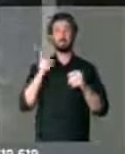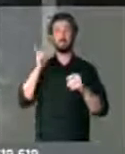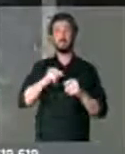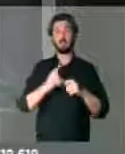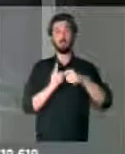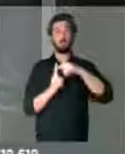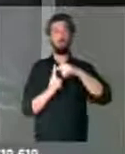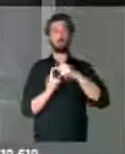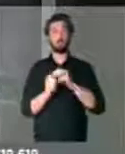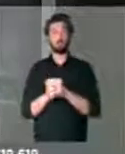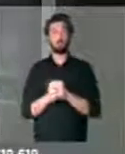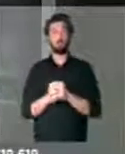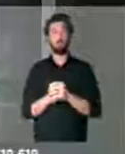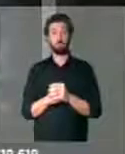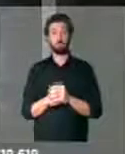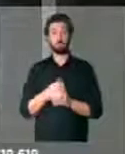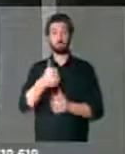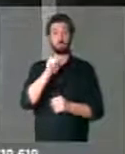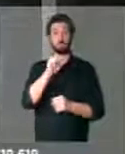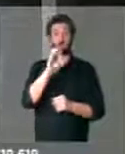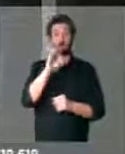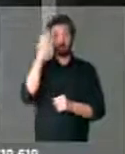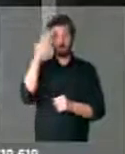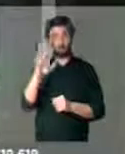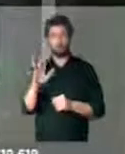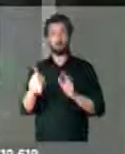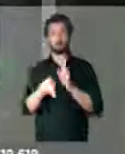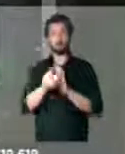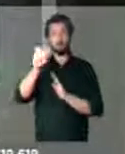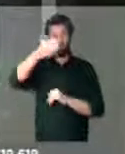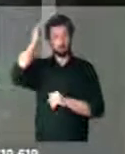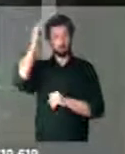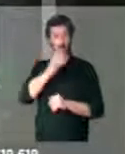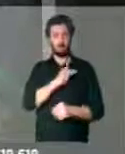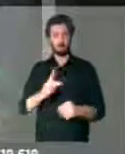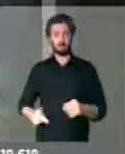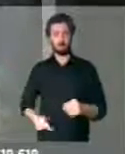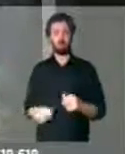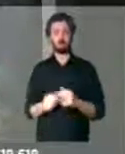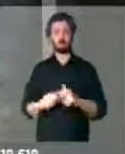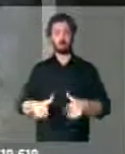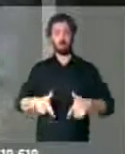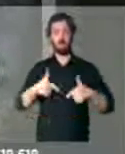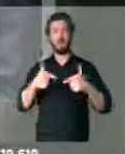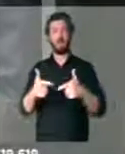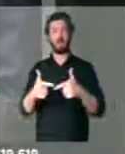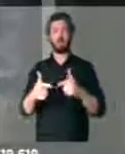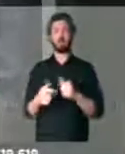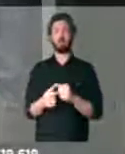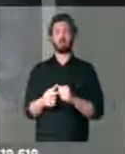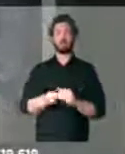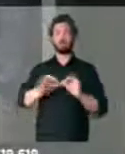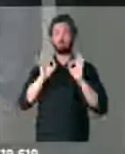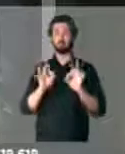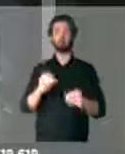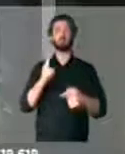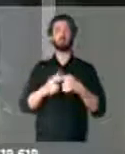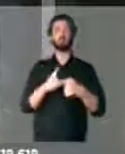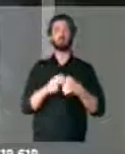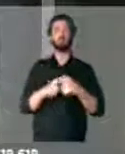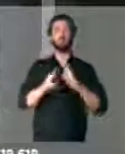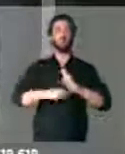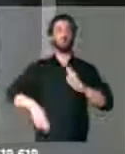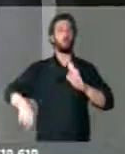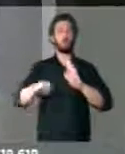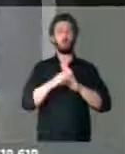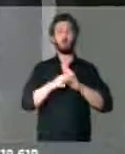extremamente positivo desses 180 dias do governo Michel Temer. As ações são irrepreensíveis, pois diante de